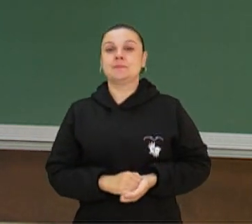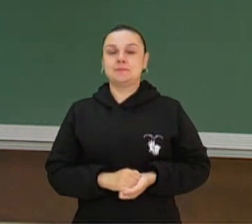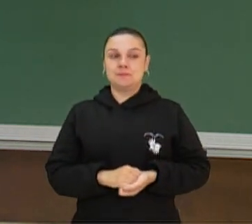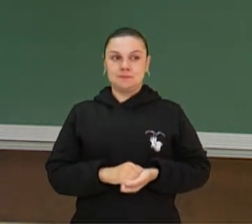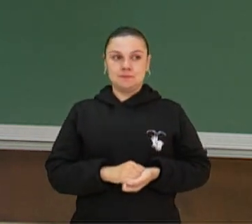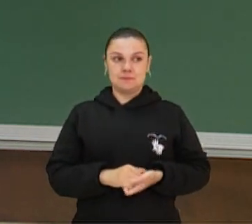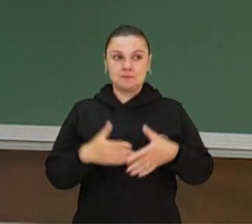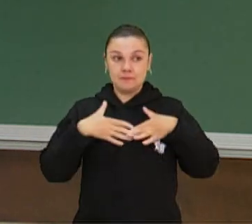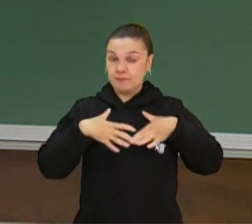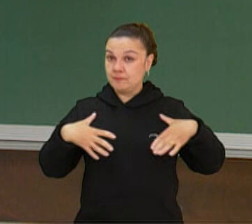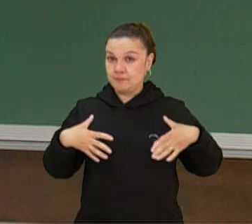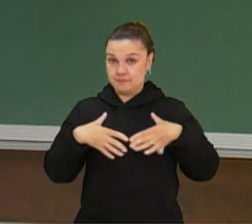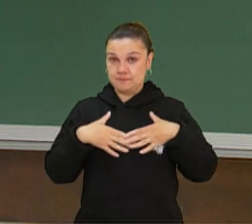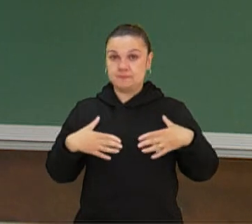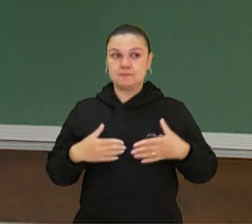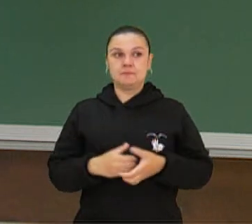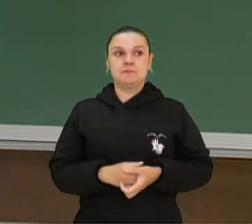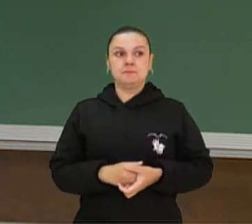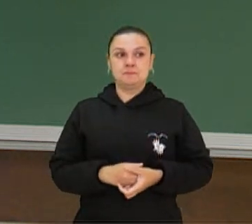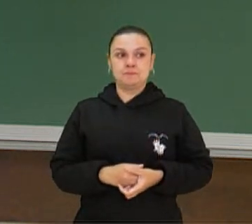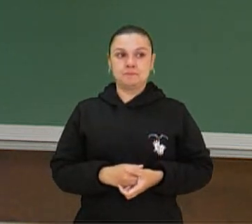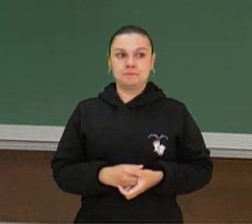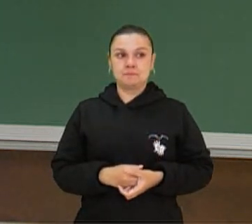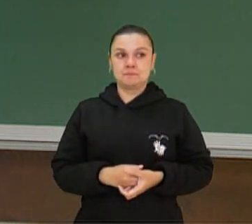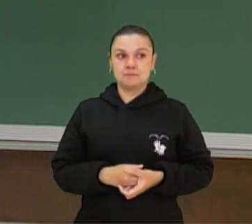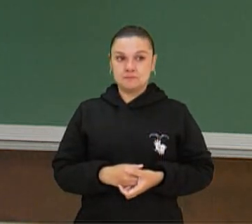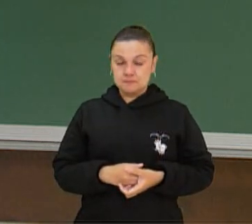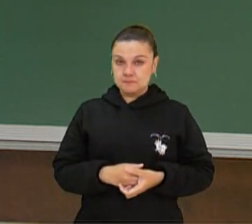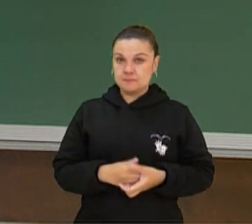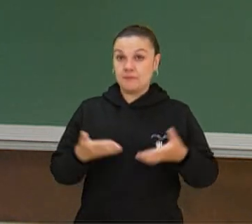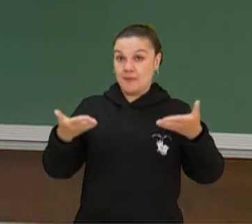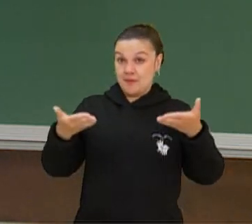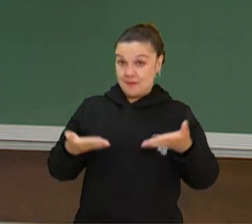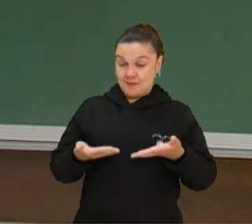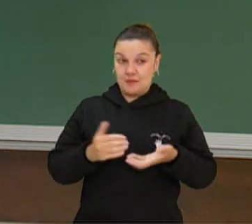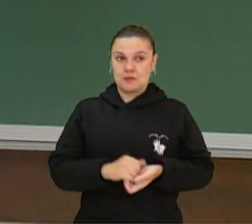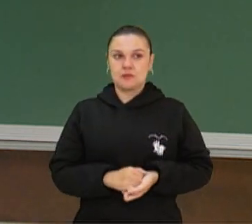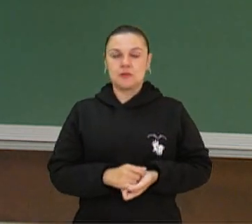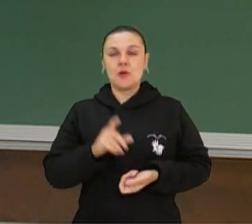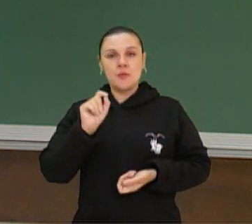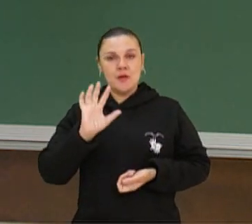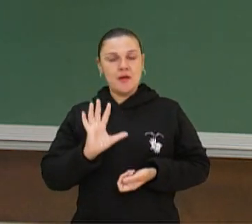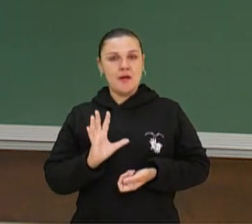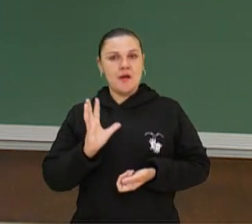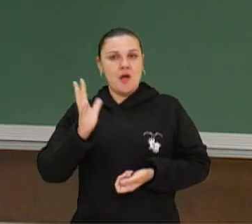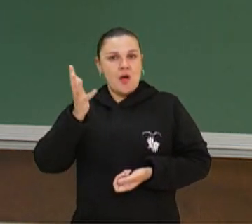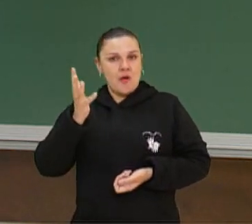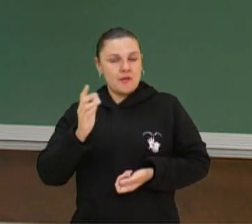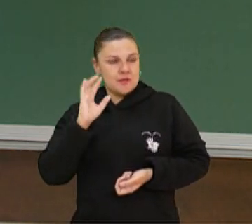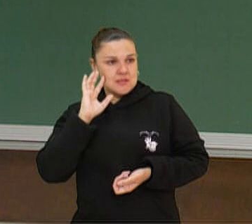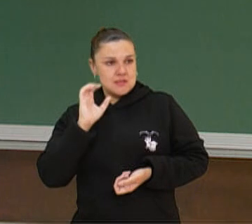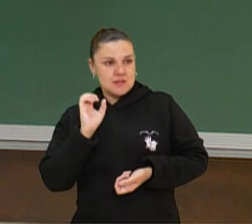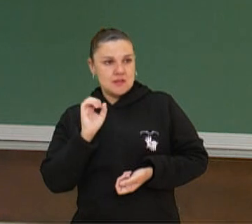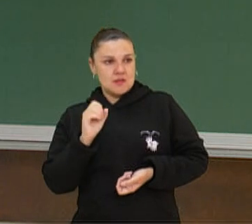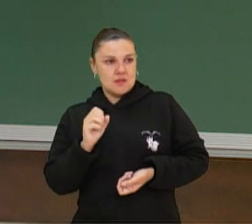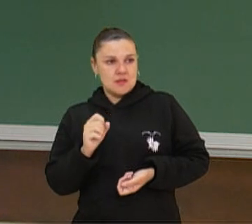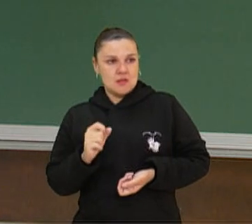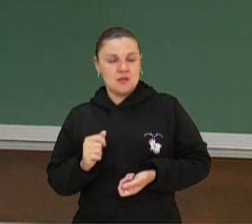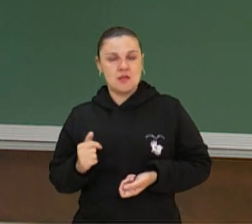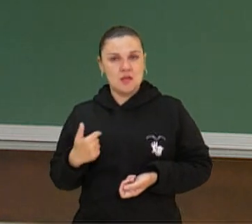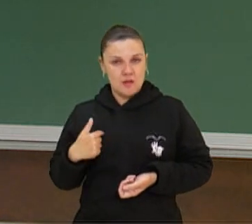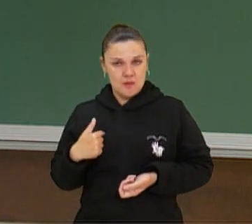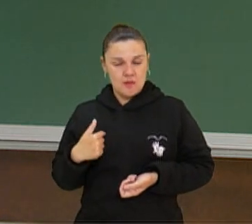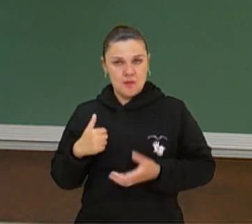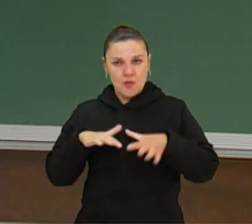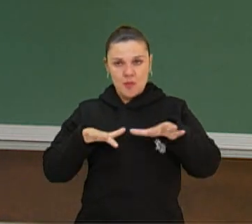região ventral do nosso corpo aqui, tá? E agora, o que acontece no momento em que eu tenho